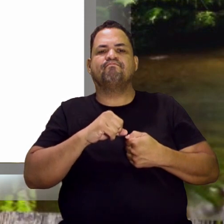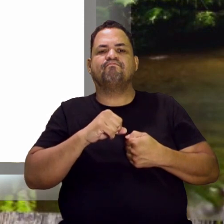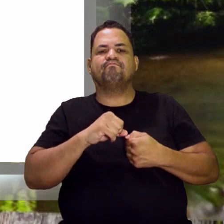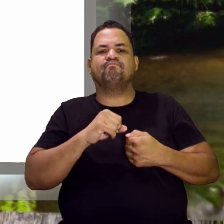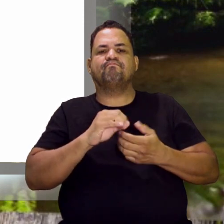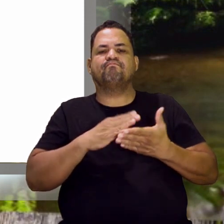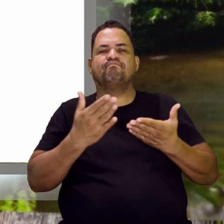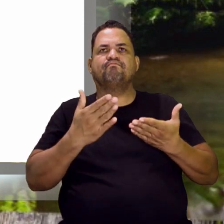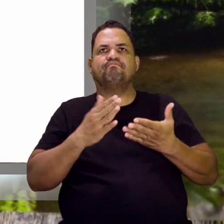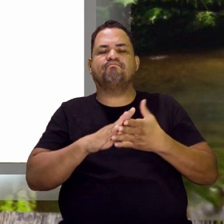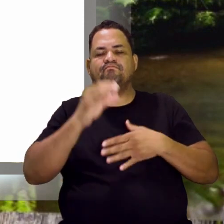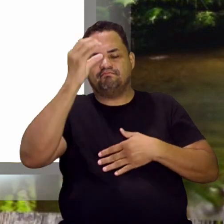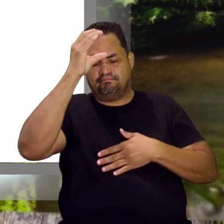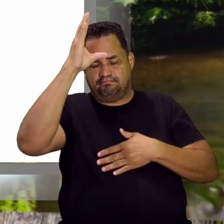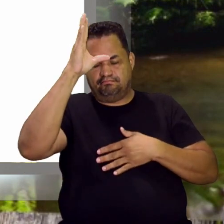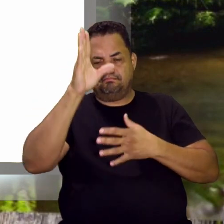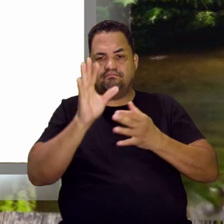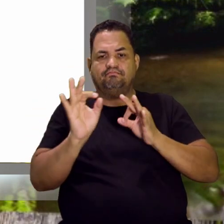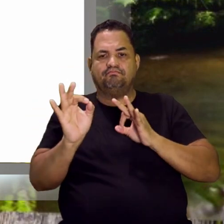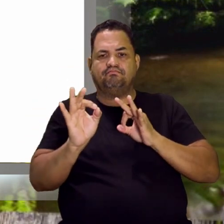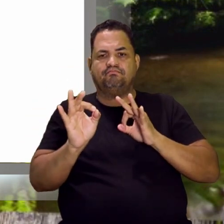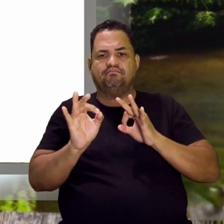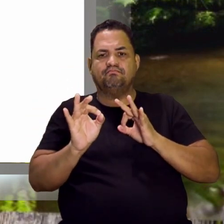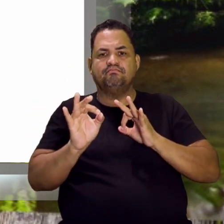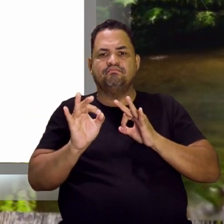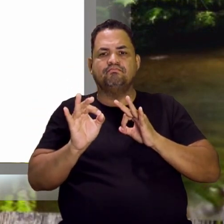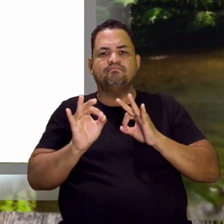esse conhecimento ser